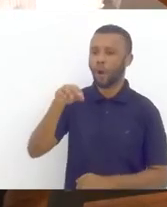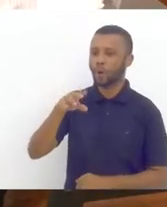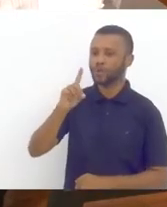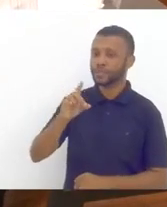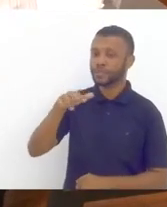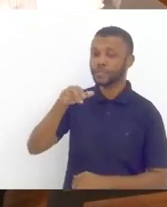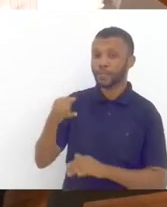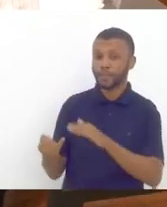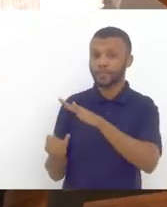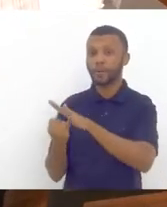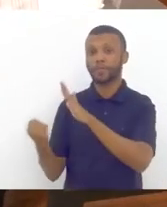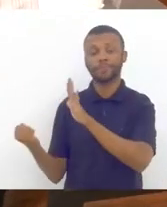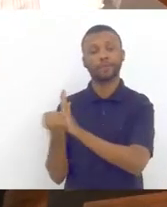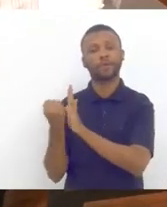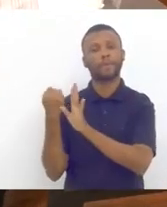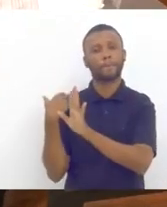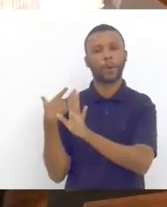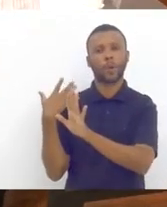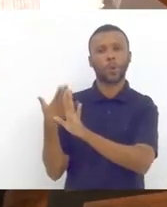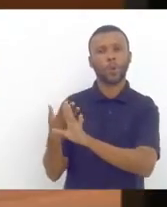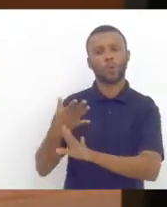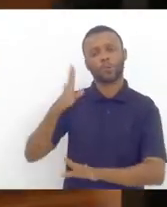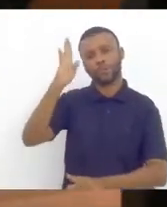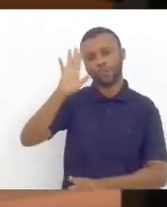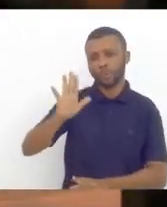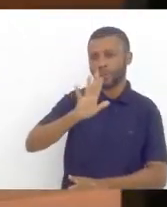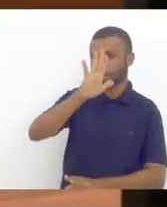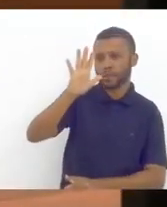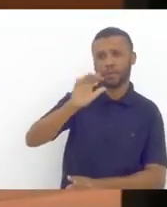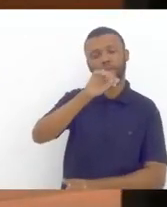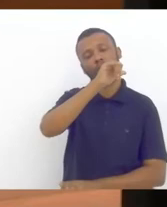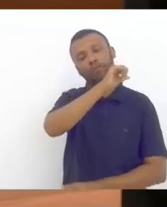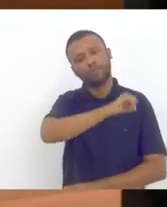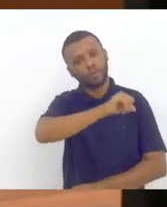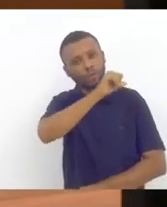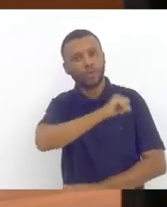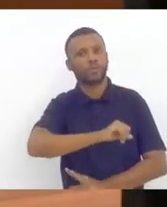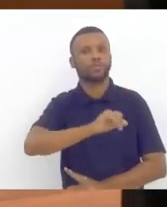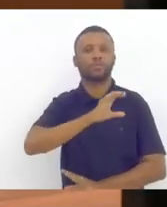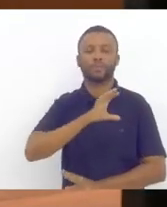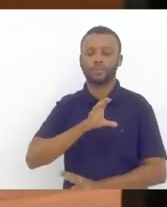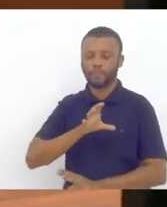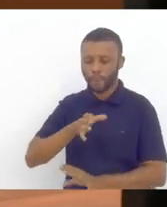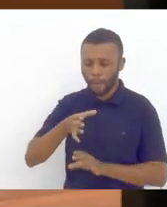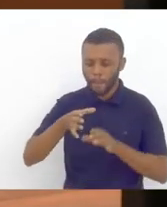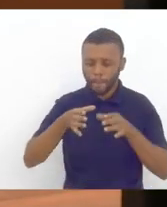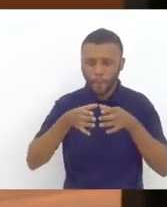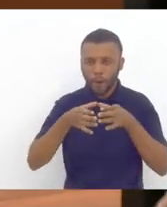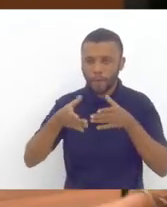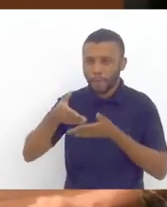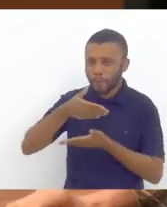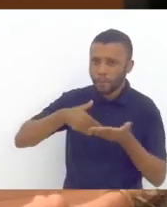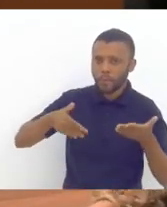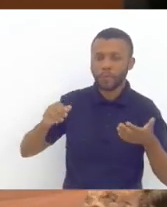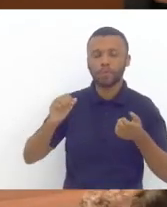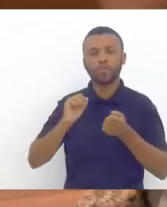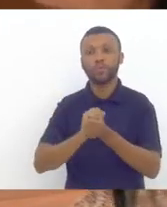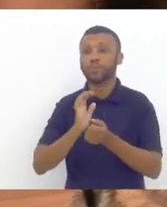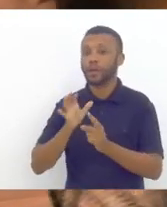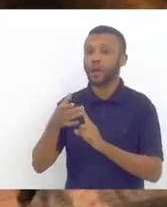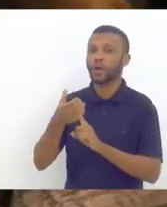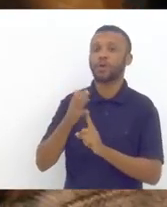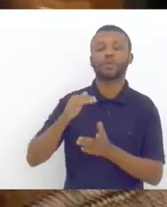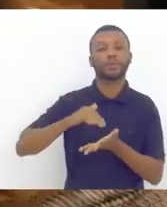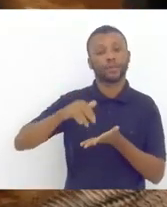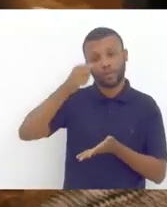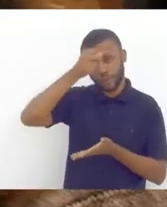entidade histórica que nós temos no Brasil, no Estado do Rio de Janeiro, né? Esse coletivo que agrega os secretários municipais de educação,